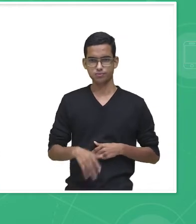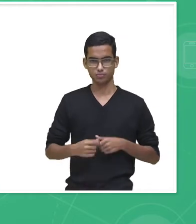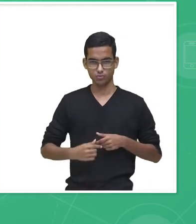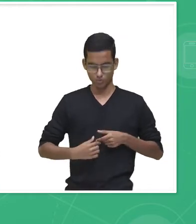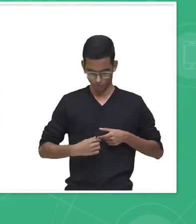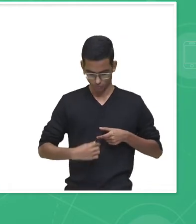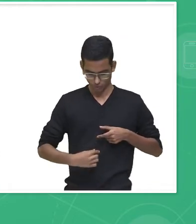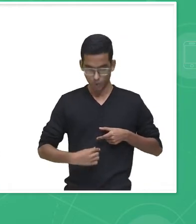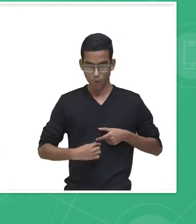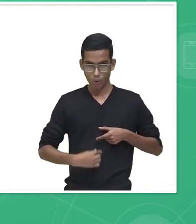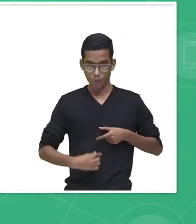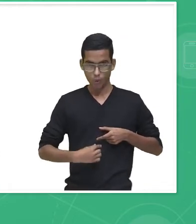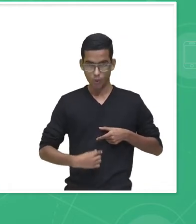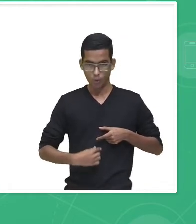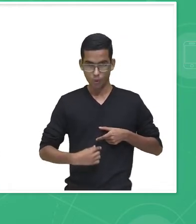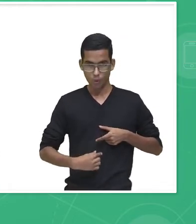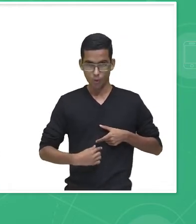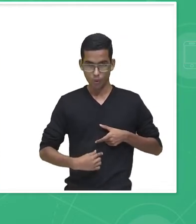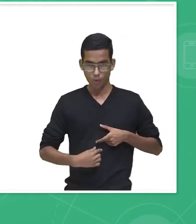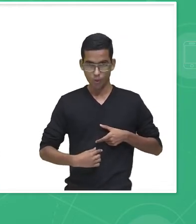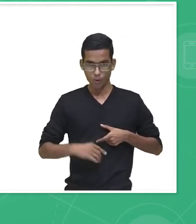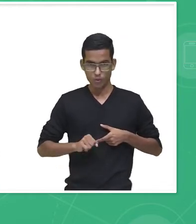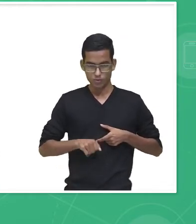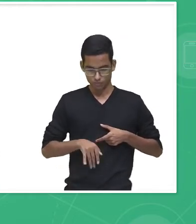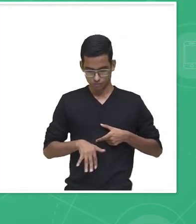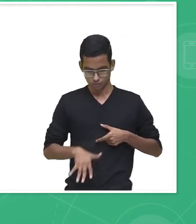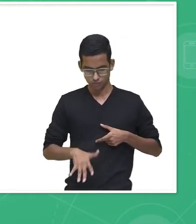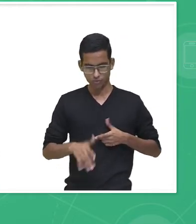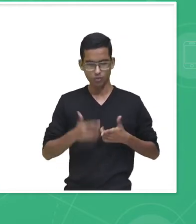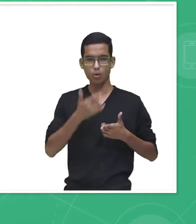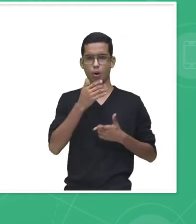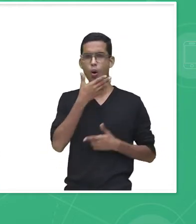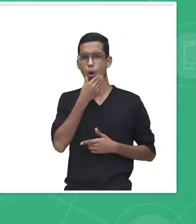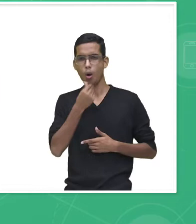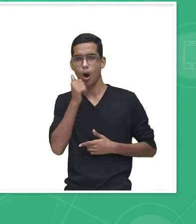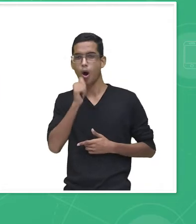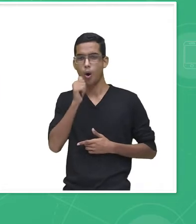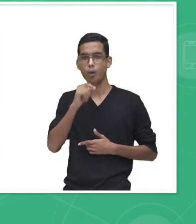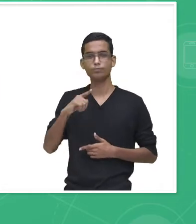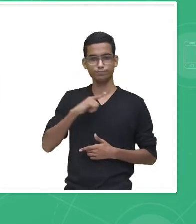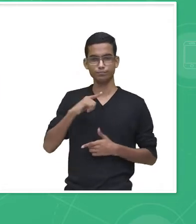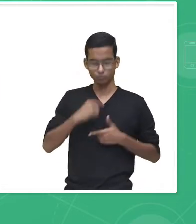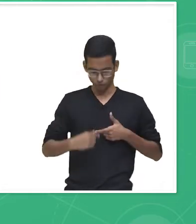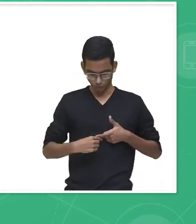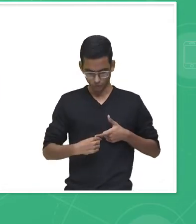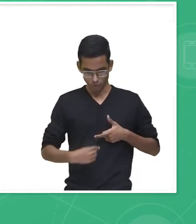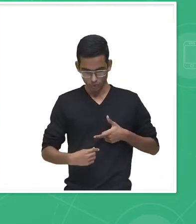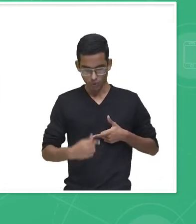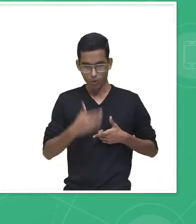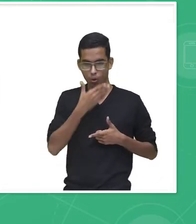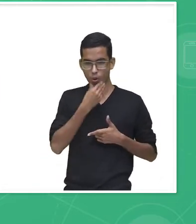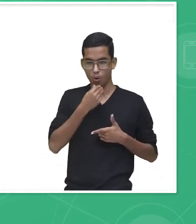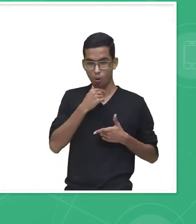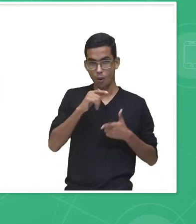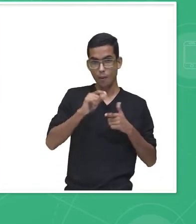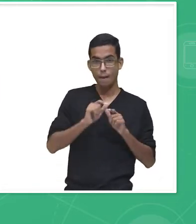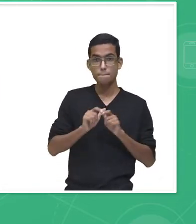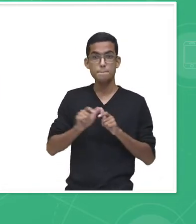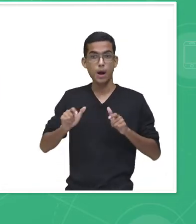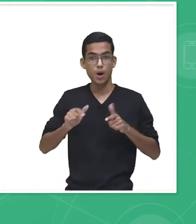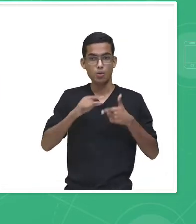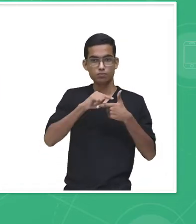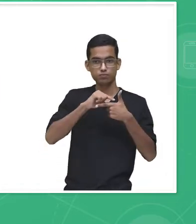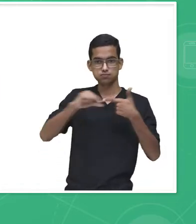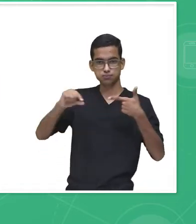encontrada aí tanto nos homens quanto nas mulheres é claro mas a diferença básica que a uretra nos homens Ela é maior tá